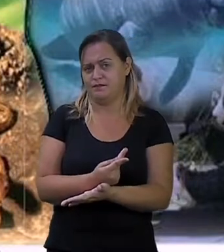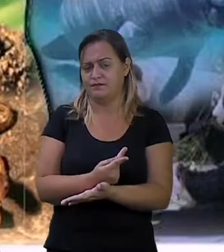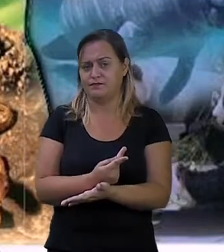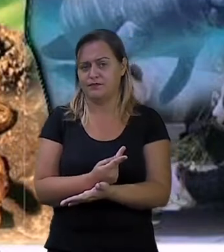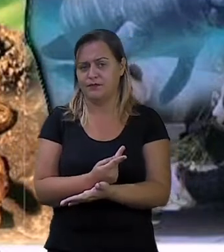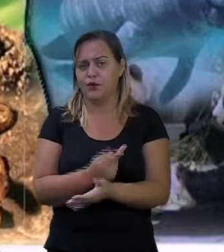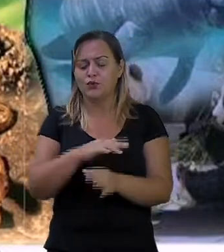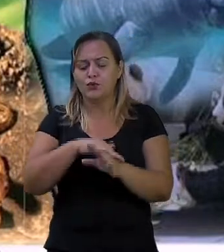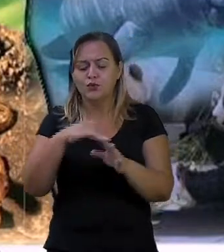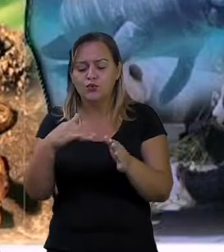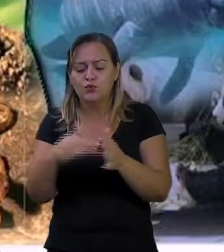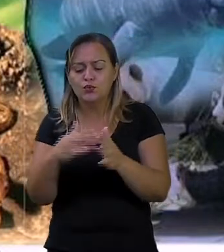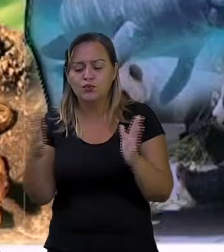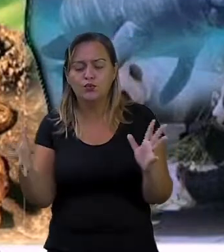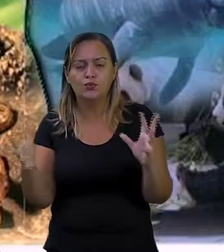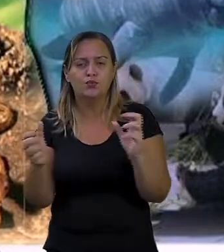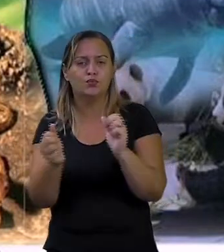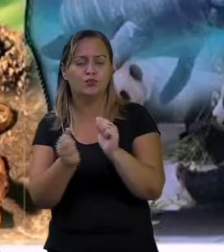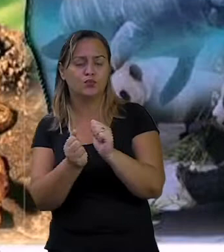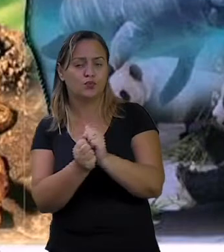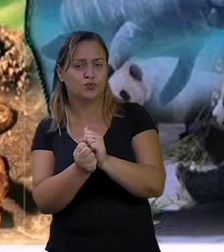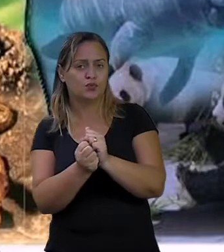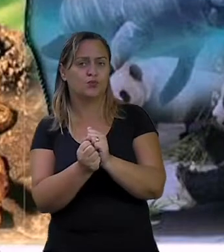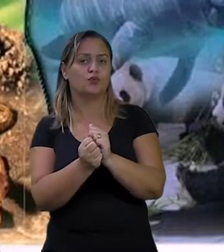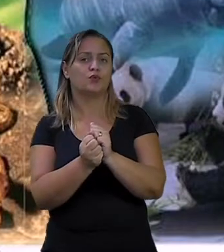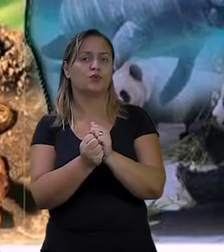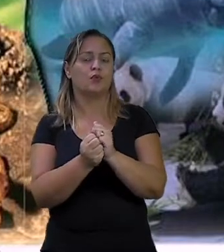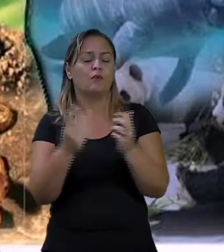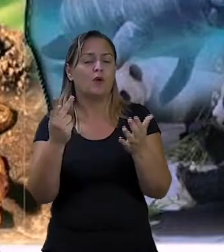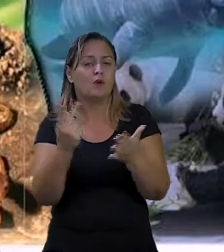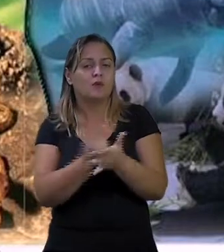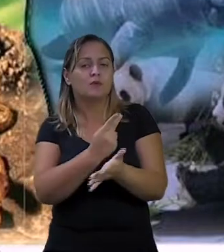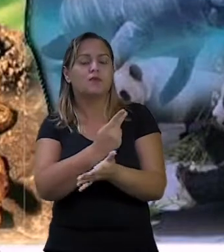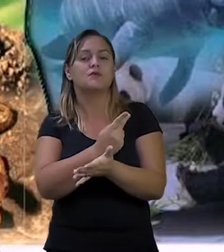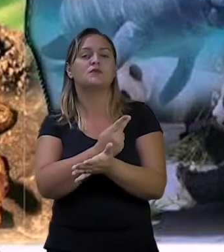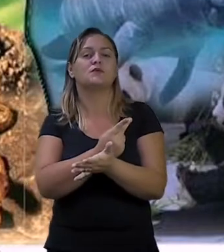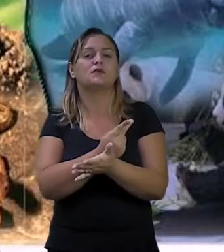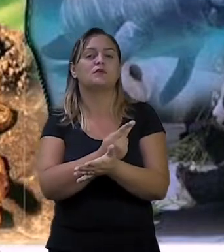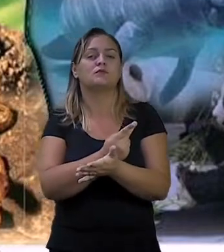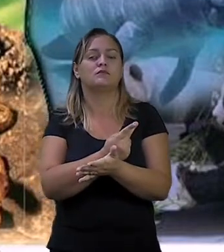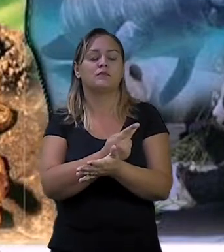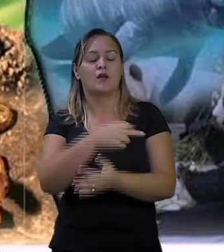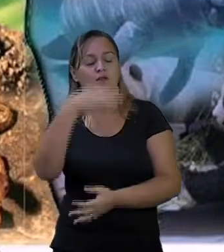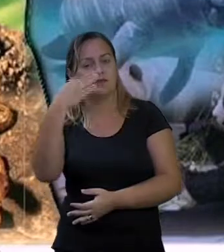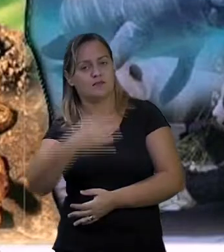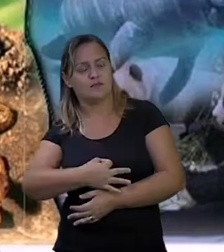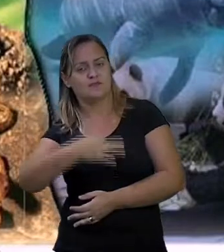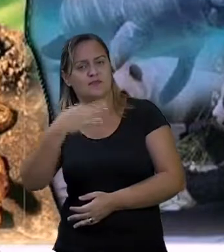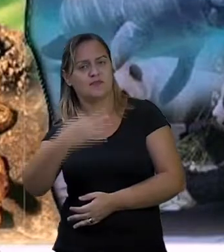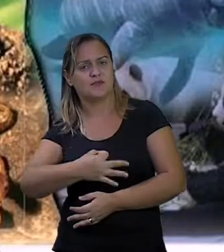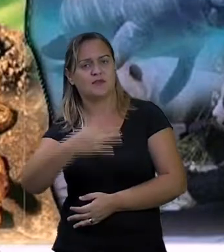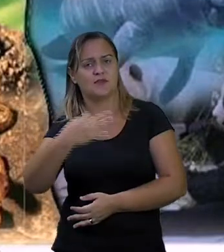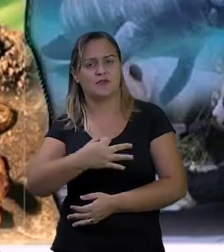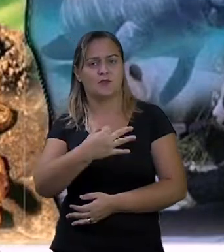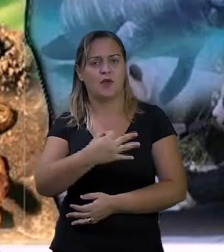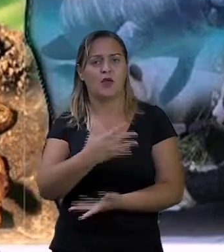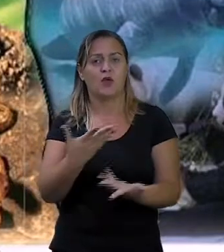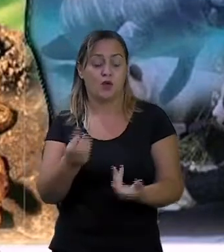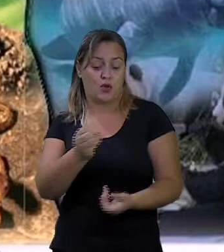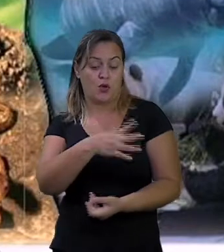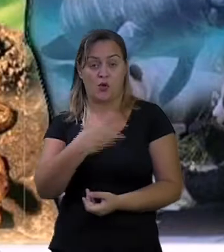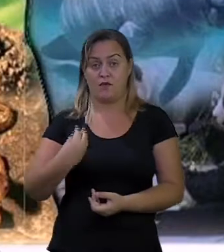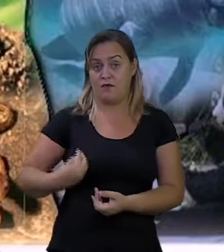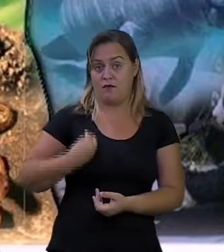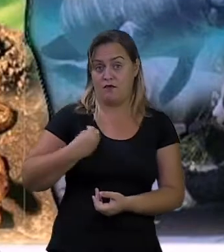totalmente inserido nessa reprodução para que ela aconteça de uma forma eficaz e a gente não perca o novo indivíduo.